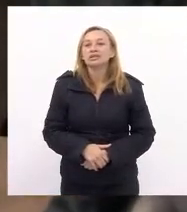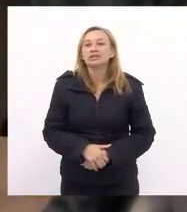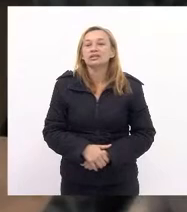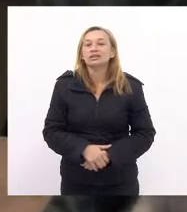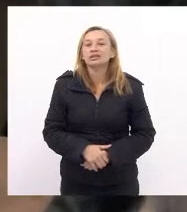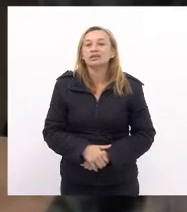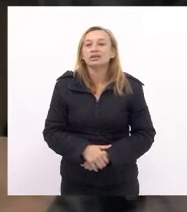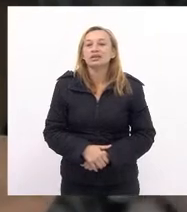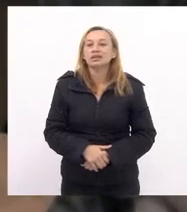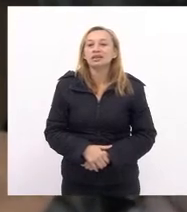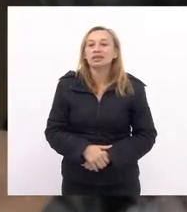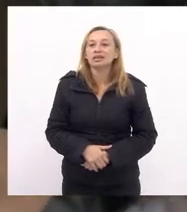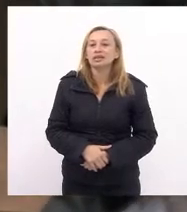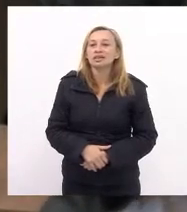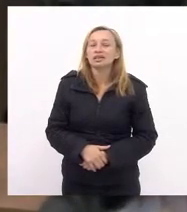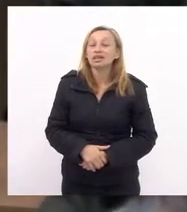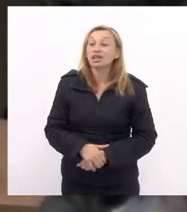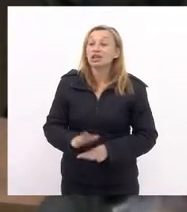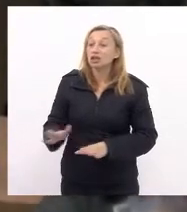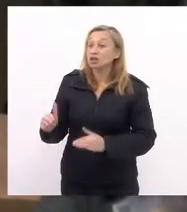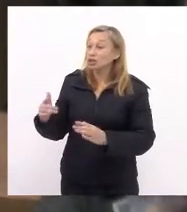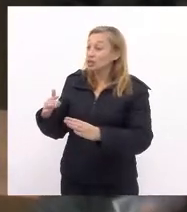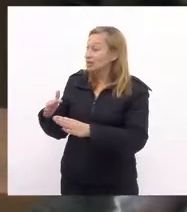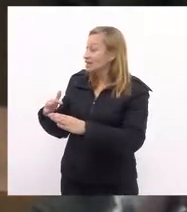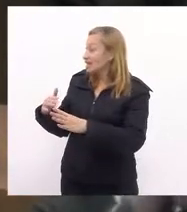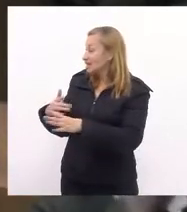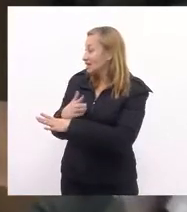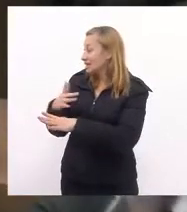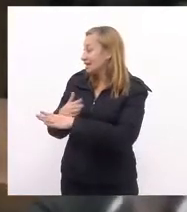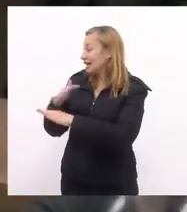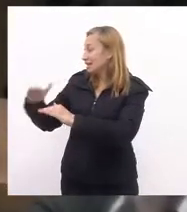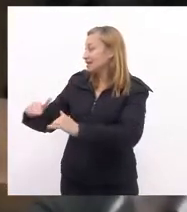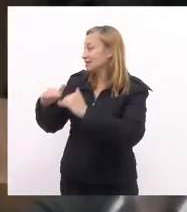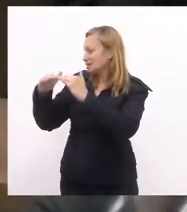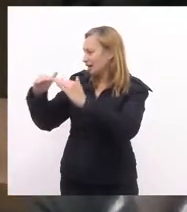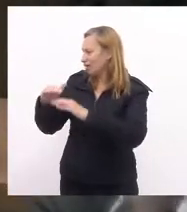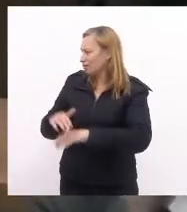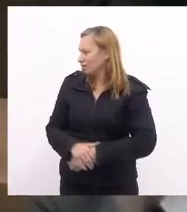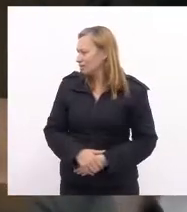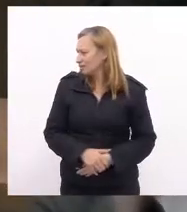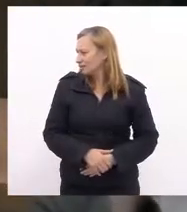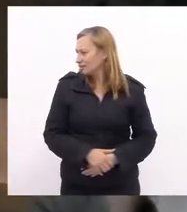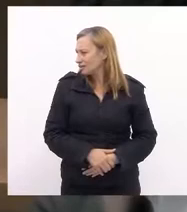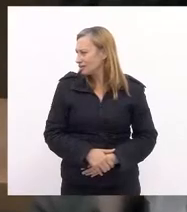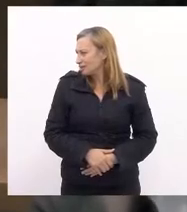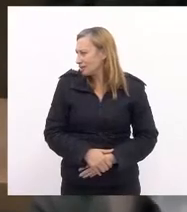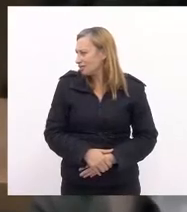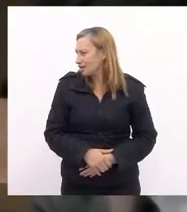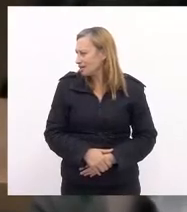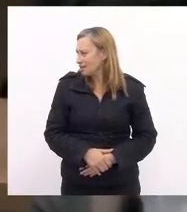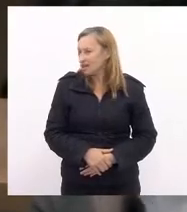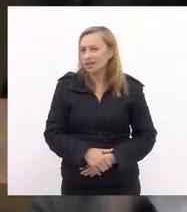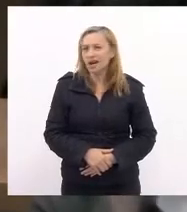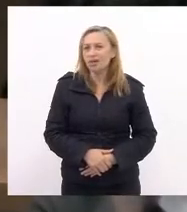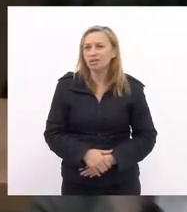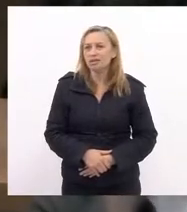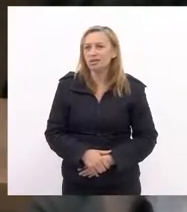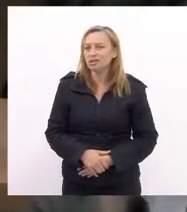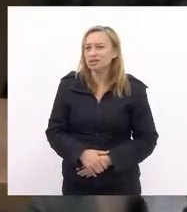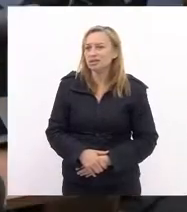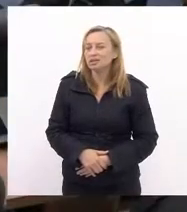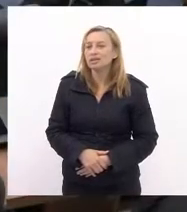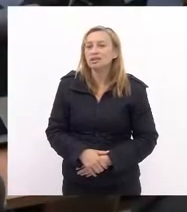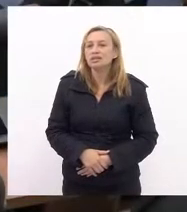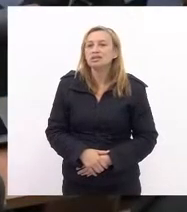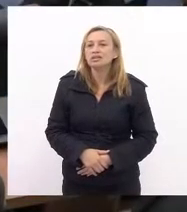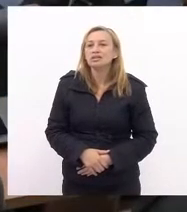Cidade Alta, só fazendo uma correção. Desculpa, Cidade Alta, irmã Hilda. Cidade Alta, desculpa. Faz um trabalho incrível, Cidade Alta, que a gente acaba confundindo